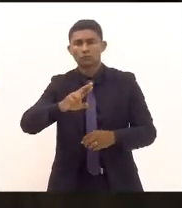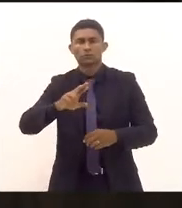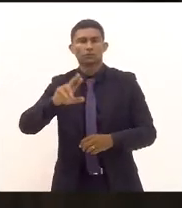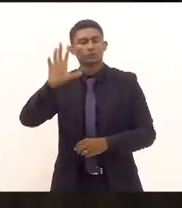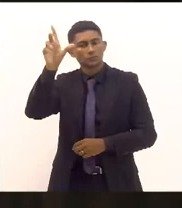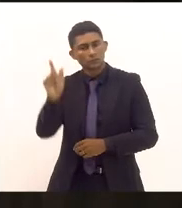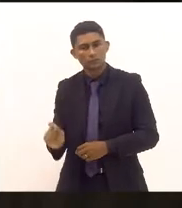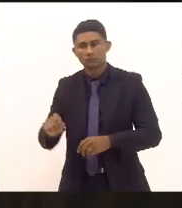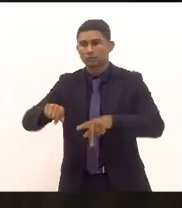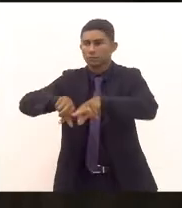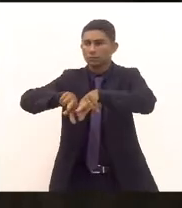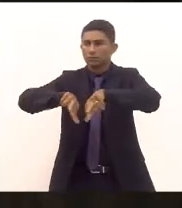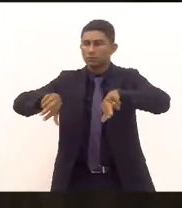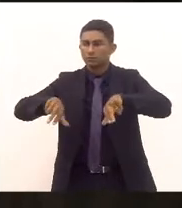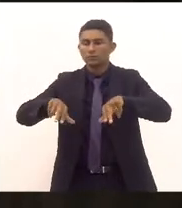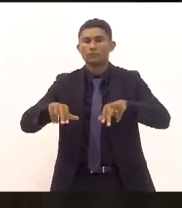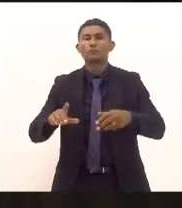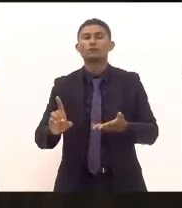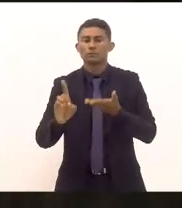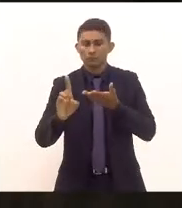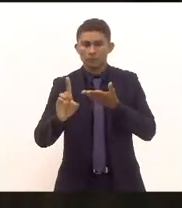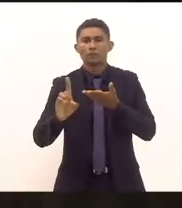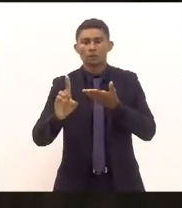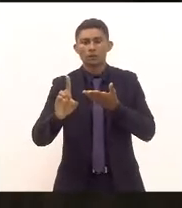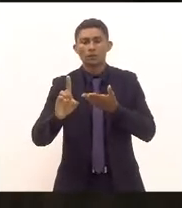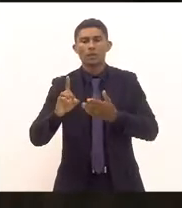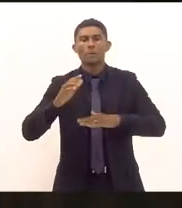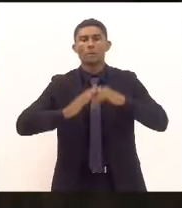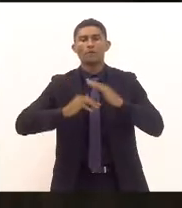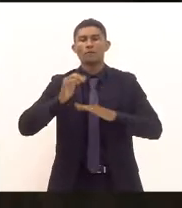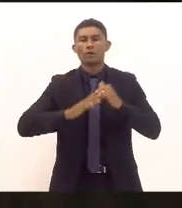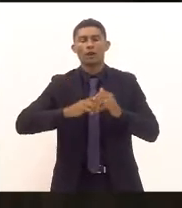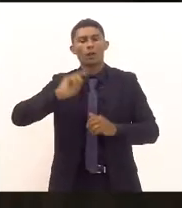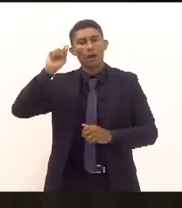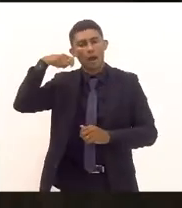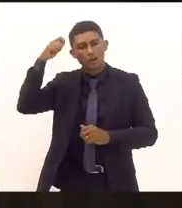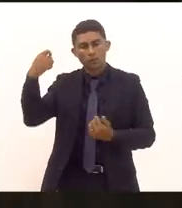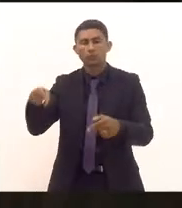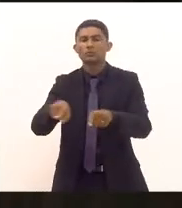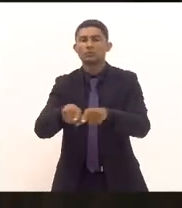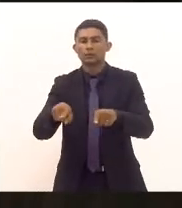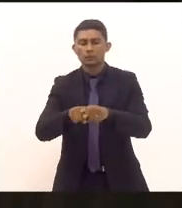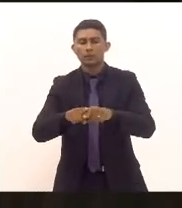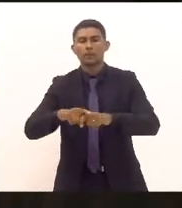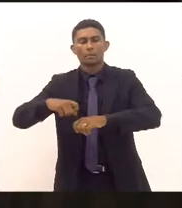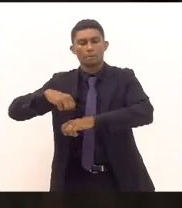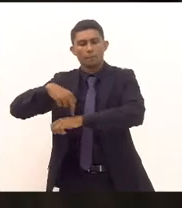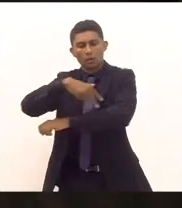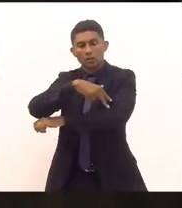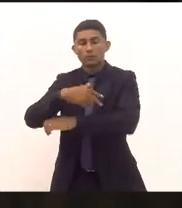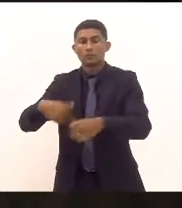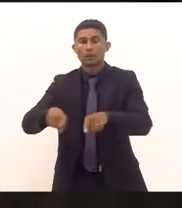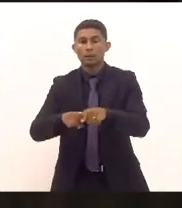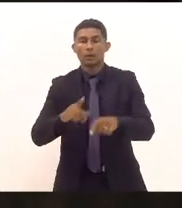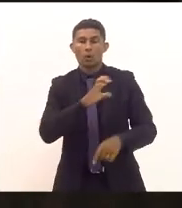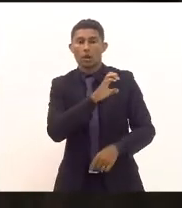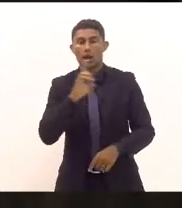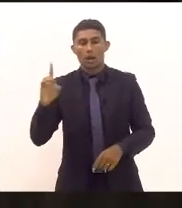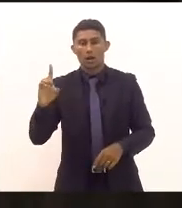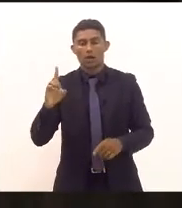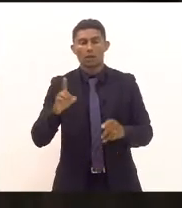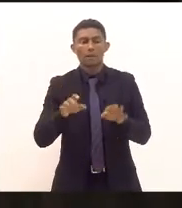matrizes africanas de Manson é ator modelo e coordena um projeto social em Marimbá